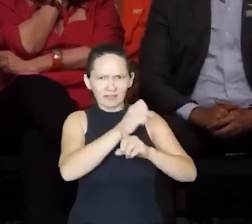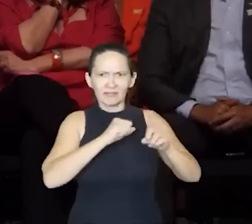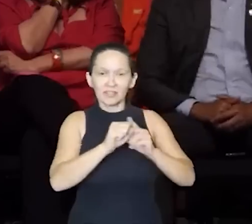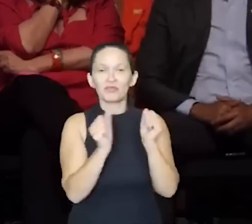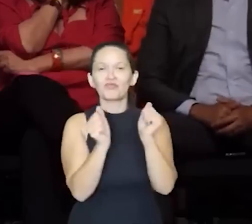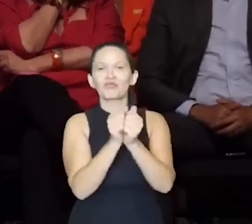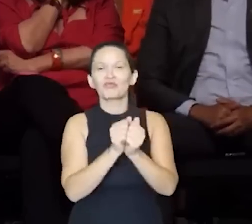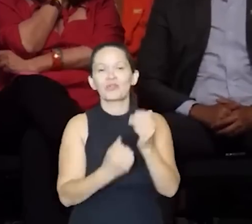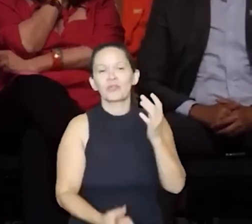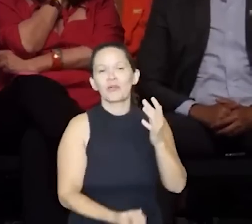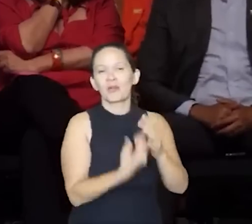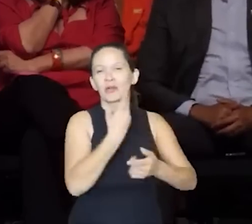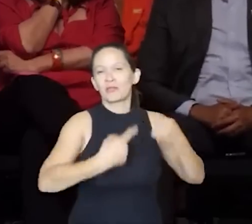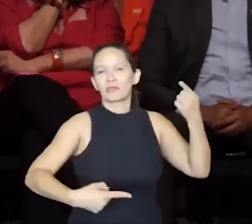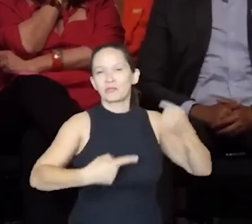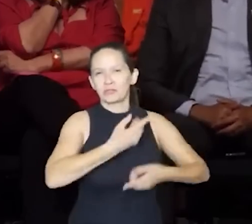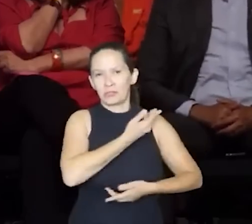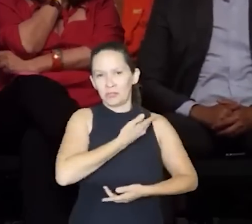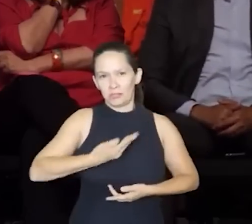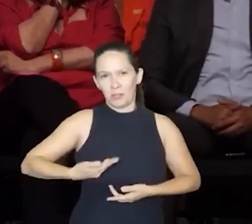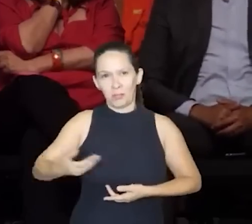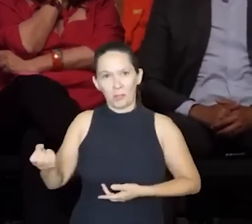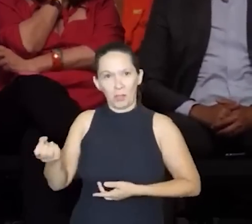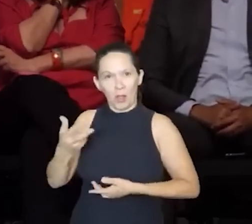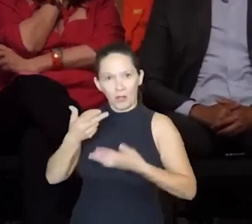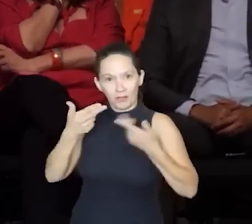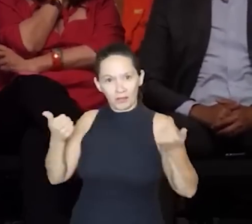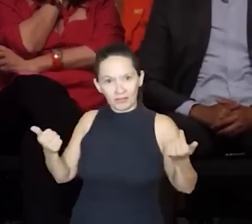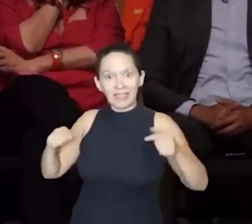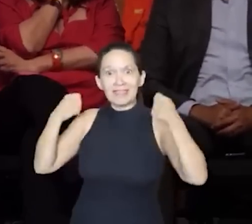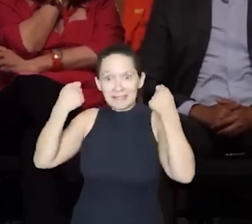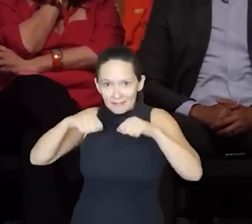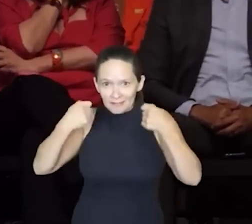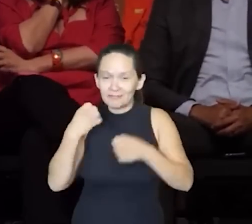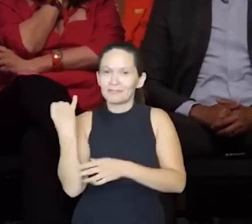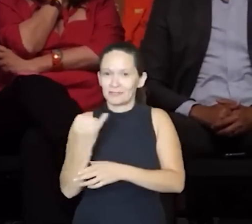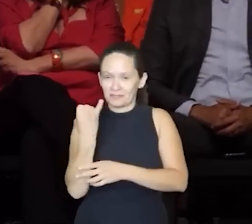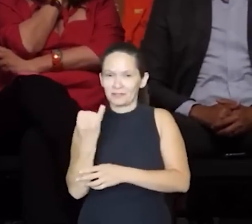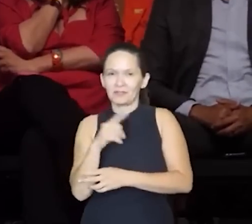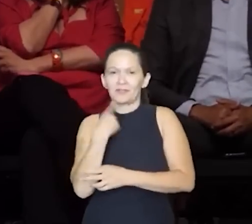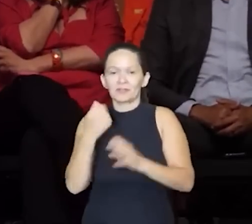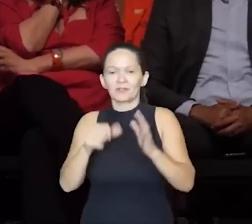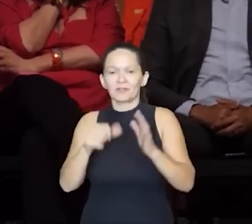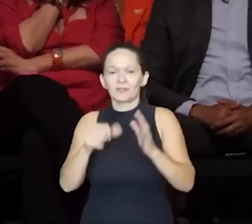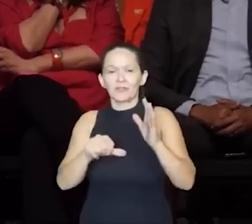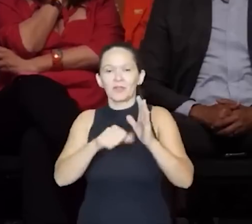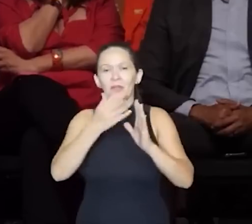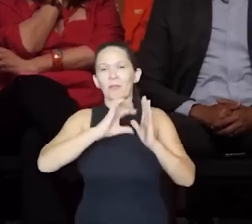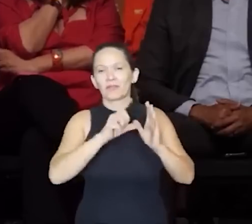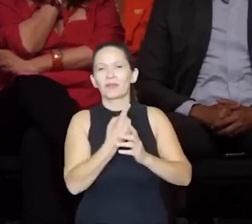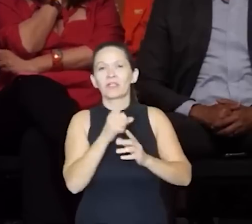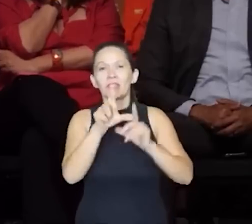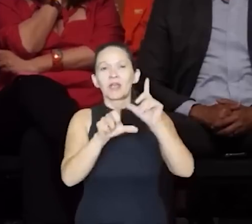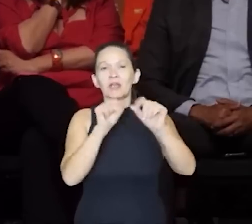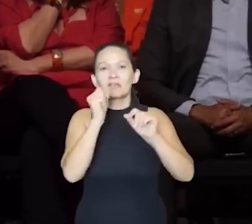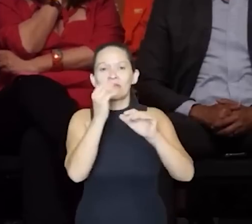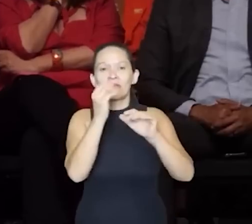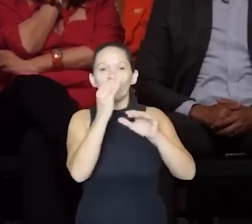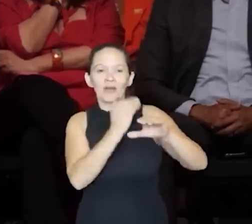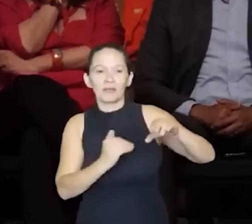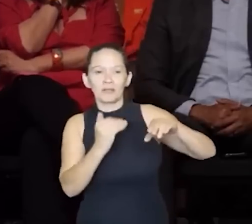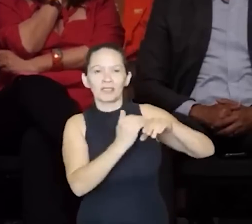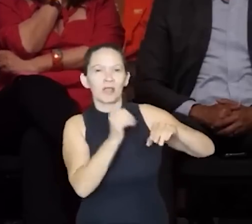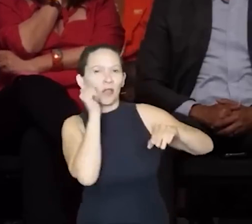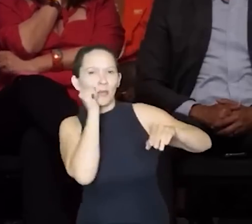de políticas públicas inovadoras e necessárias. Somos o primeiro partido a adotar a paridade entre mulheres